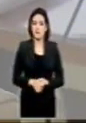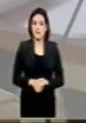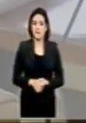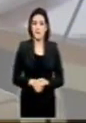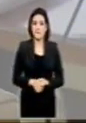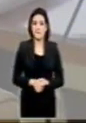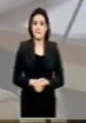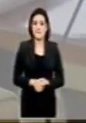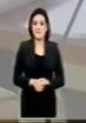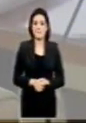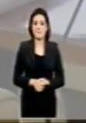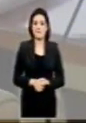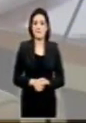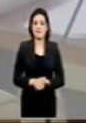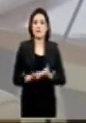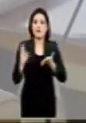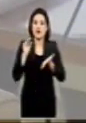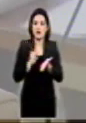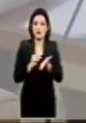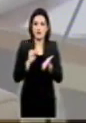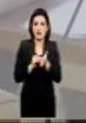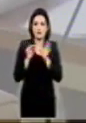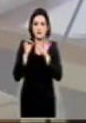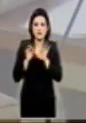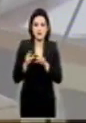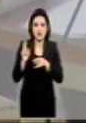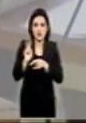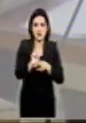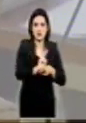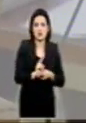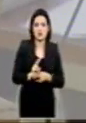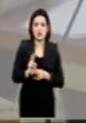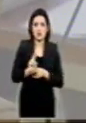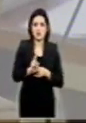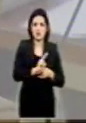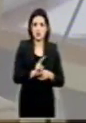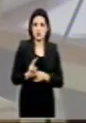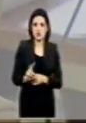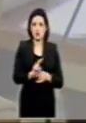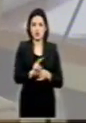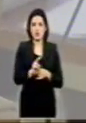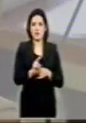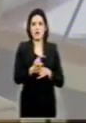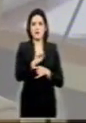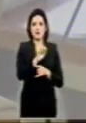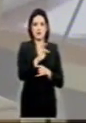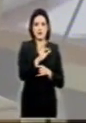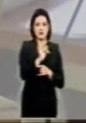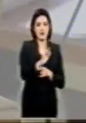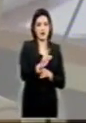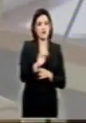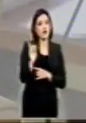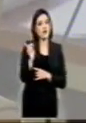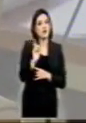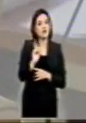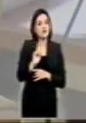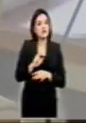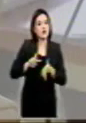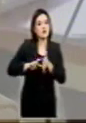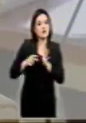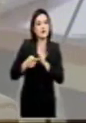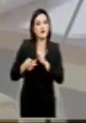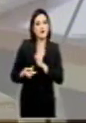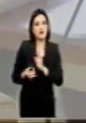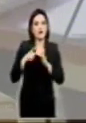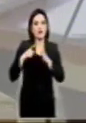a falta de adequada supervisão do inquérito pela corte competente não desconstitui atos de investigação que